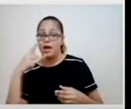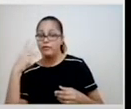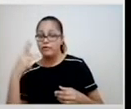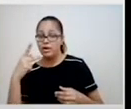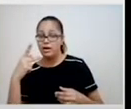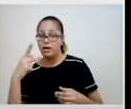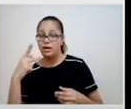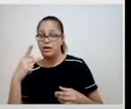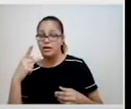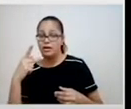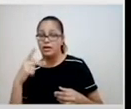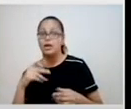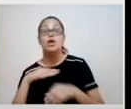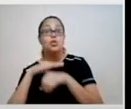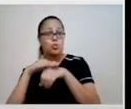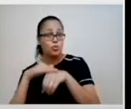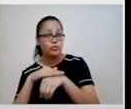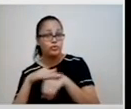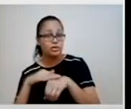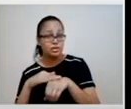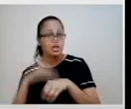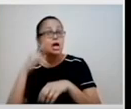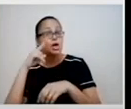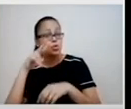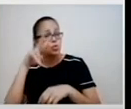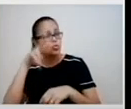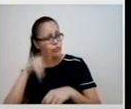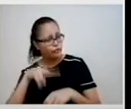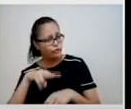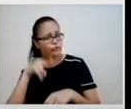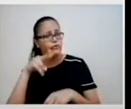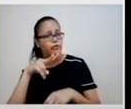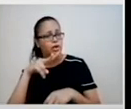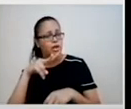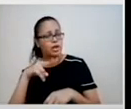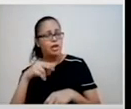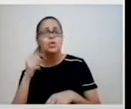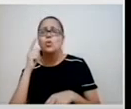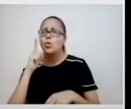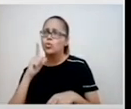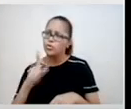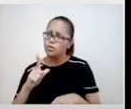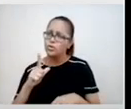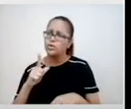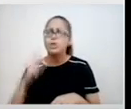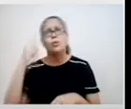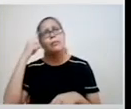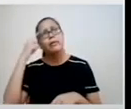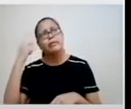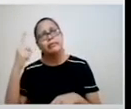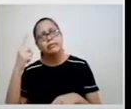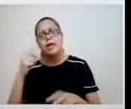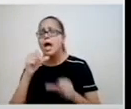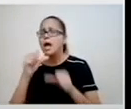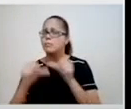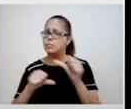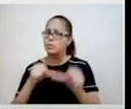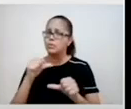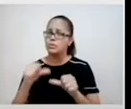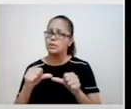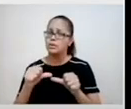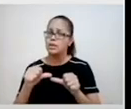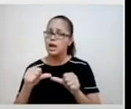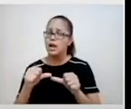estou conversando, o outro está ouvindo, eu estou vendo, né? Eu consigo reformular a minha fala, eu consigo modificar, eu consigo ver